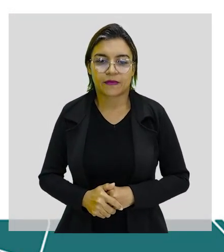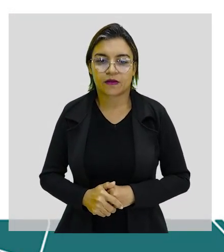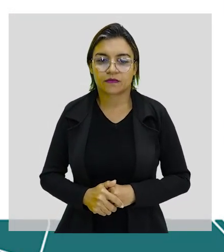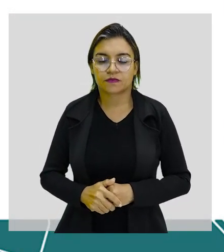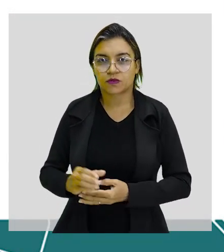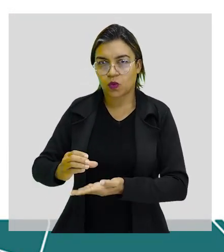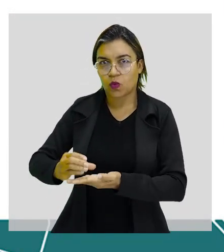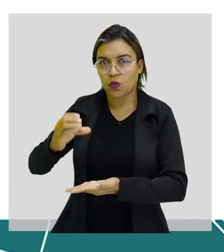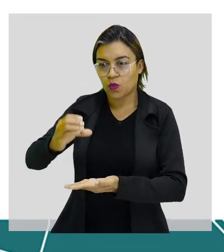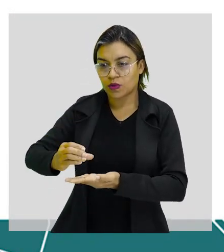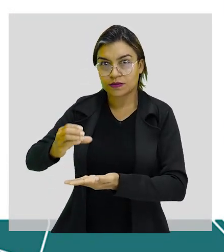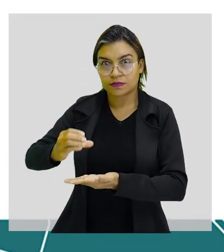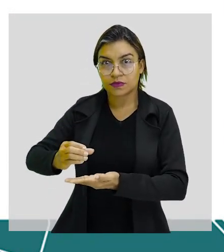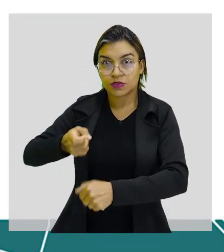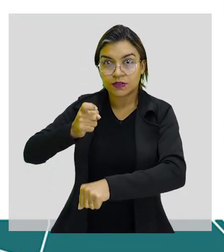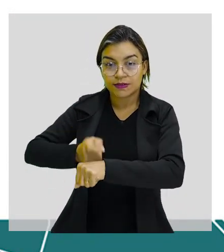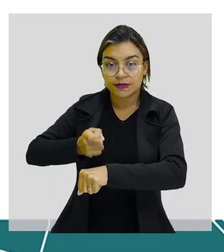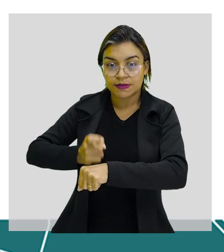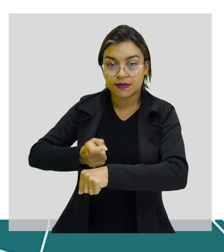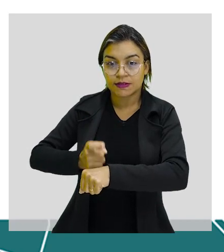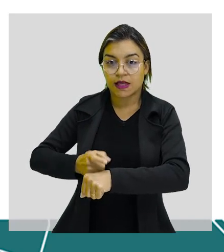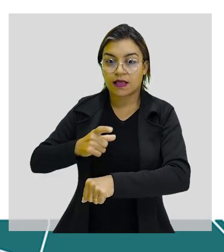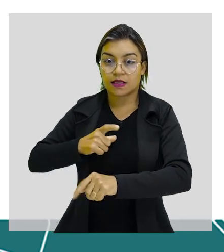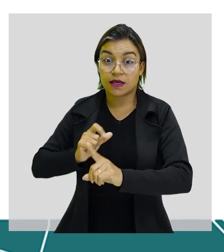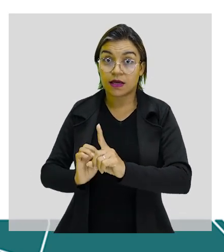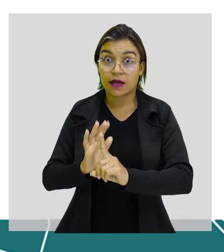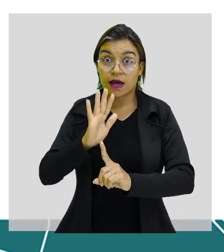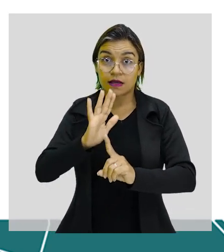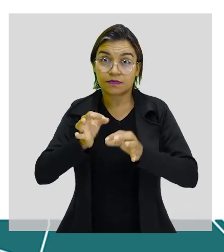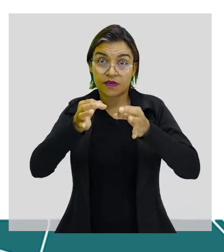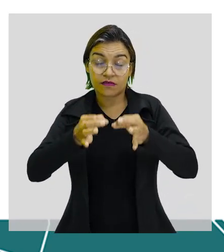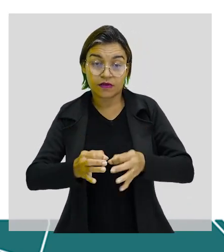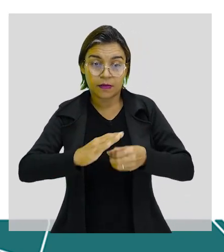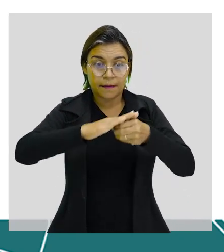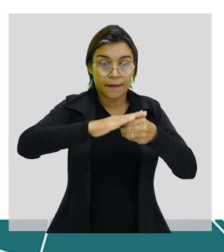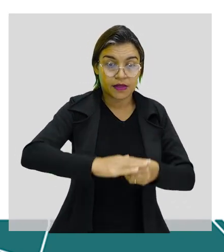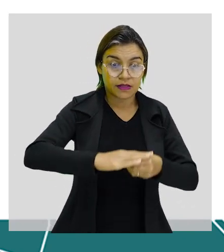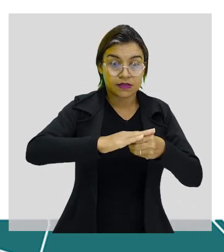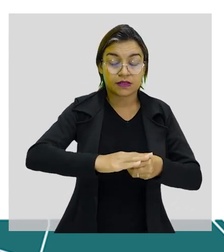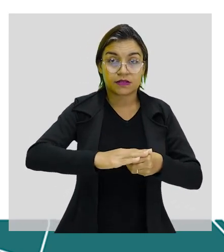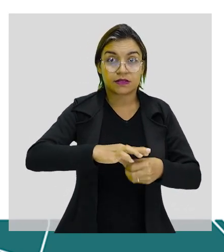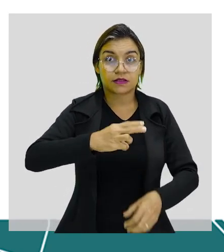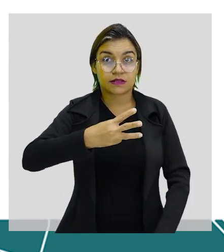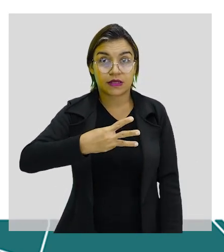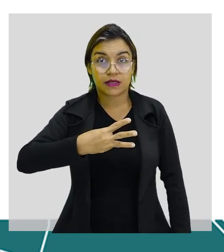Um recipiente rígido contém gás perfeito sob pressão de 3 atm.